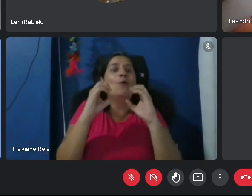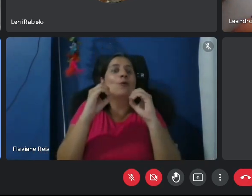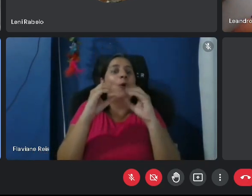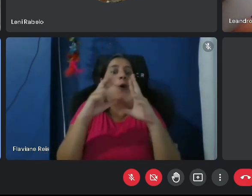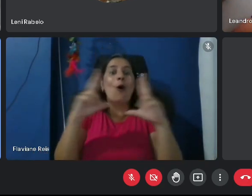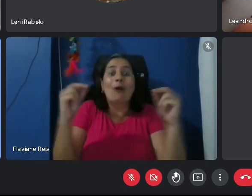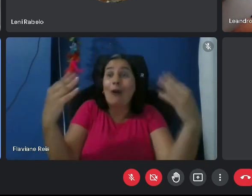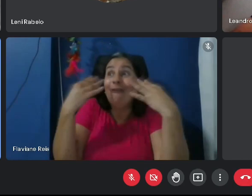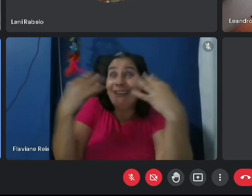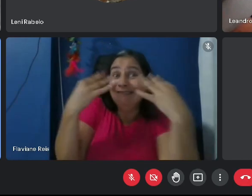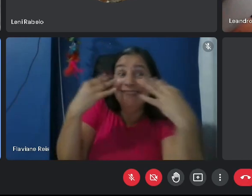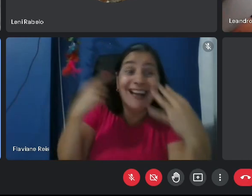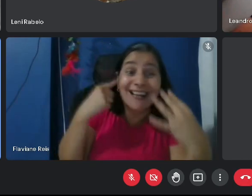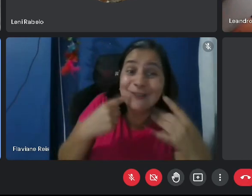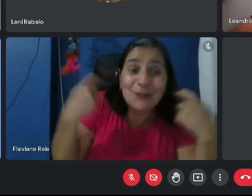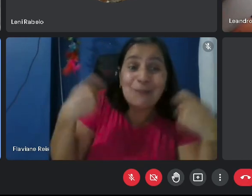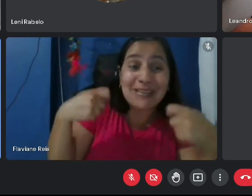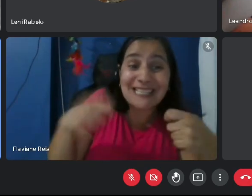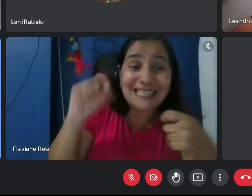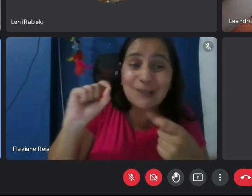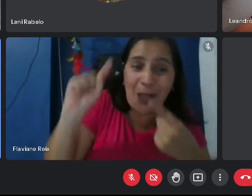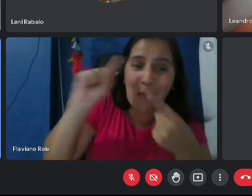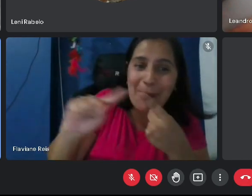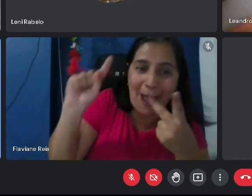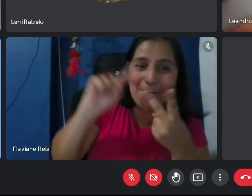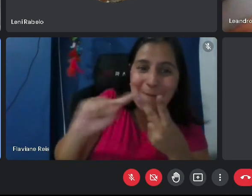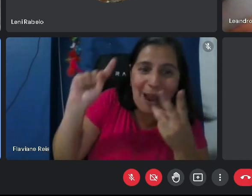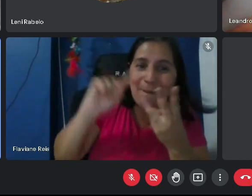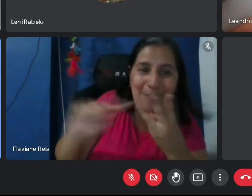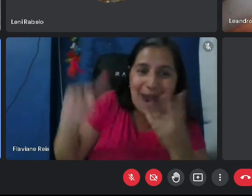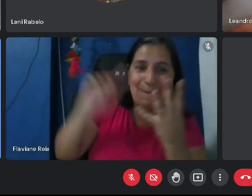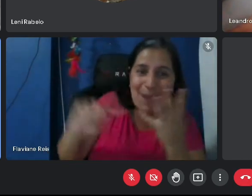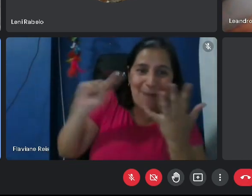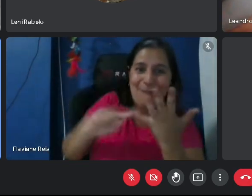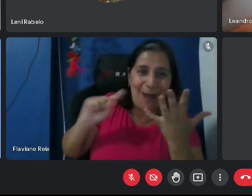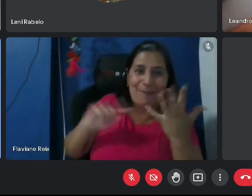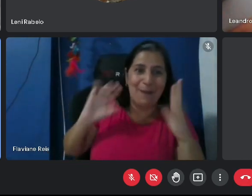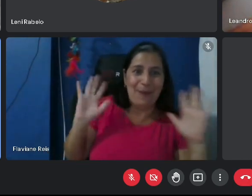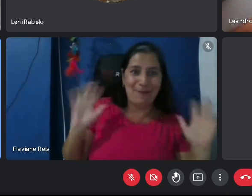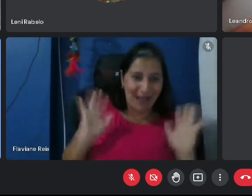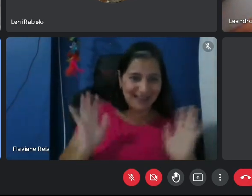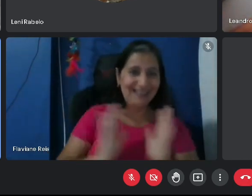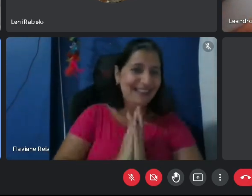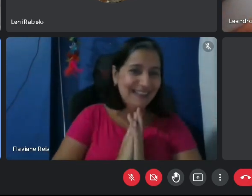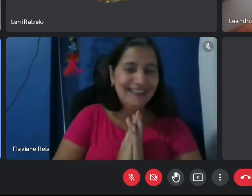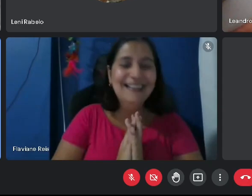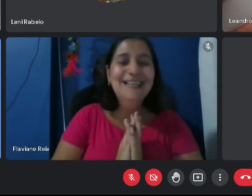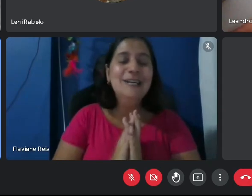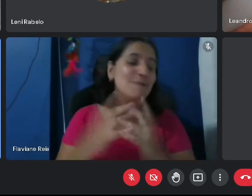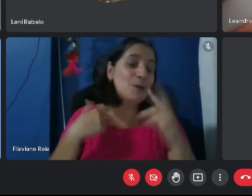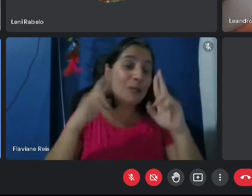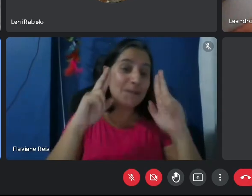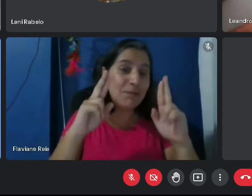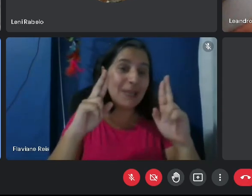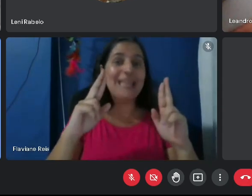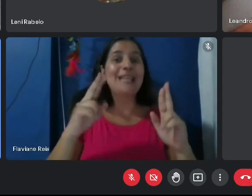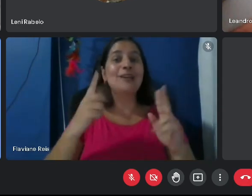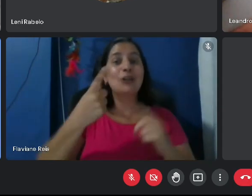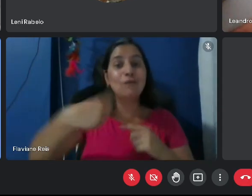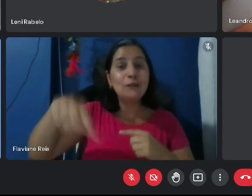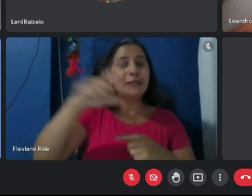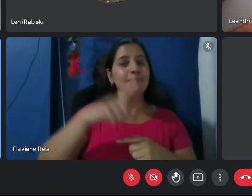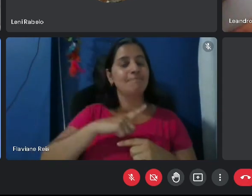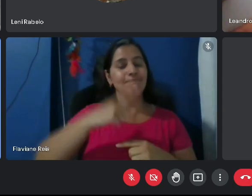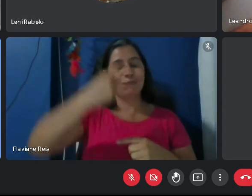momentos de angústia, por esse momento que a gente precisa gritar, que a gente precisa de visibilidade, a gente precisa estar mostrando todos esses pontos. Muito